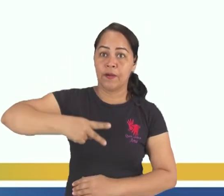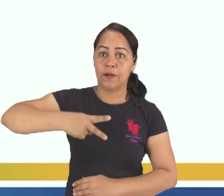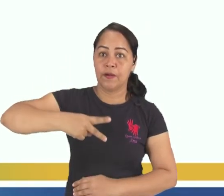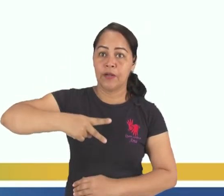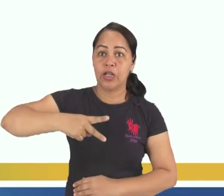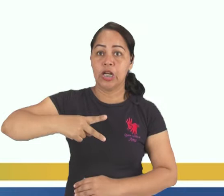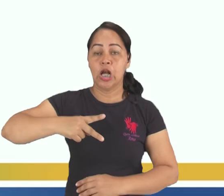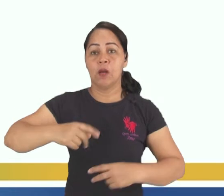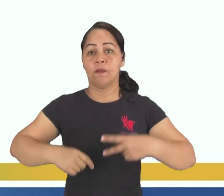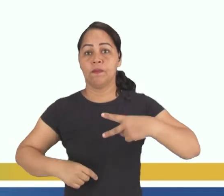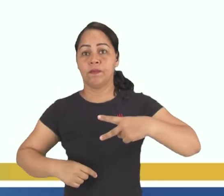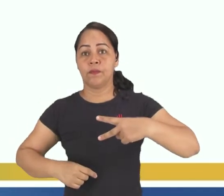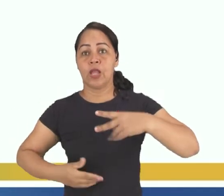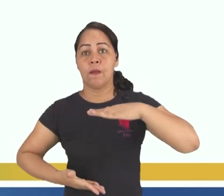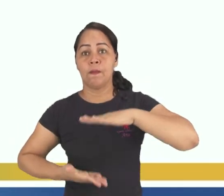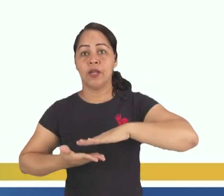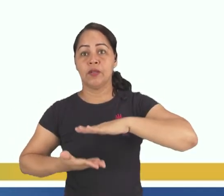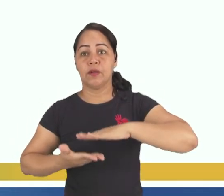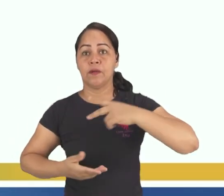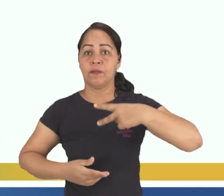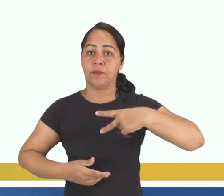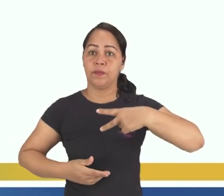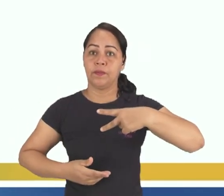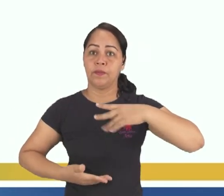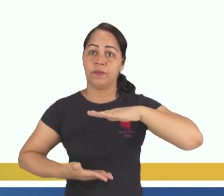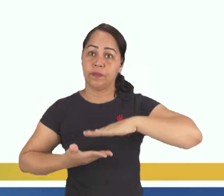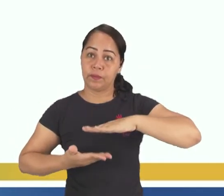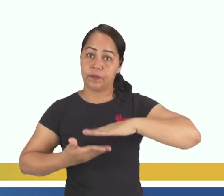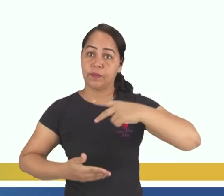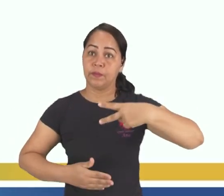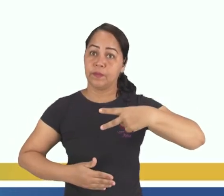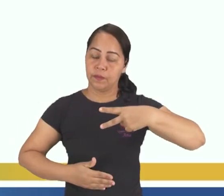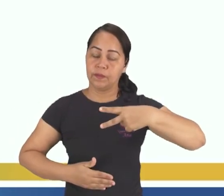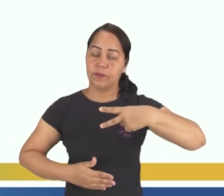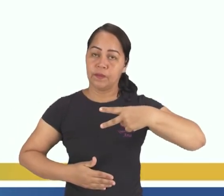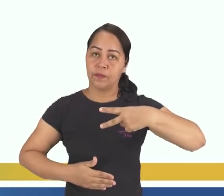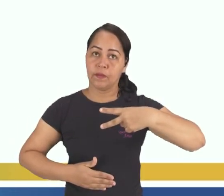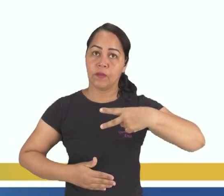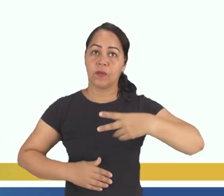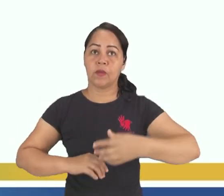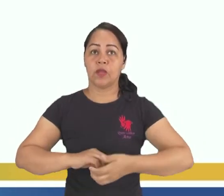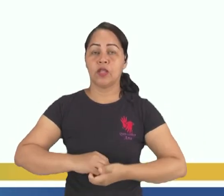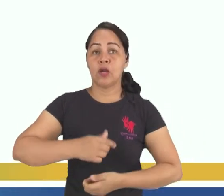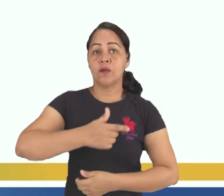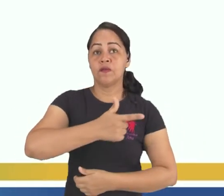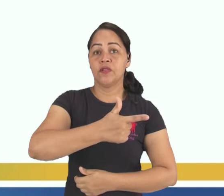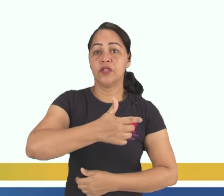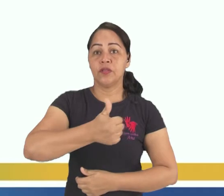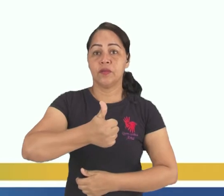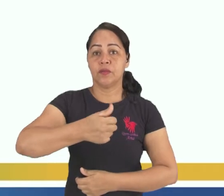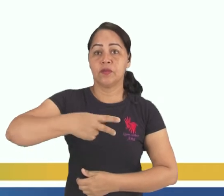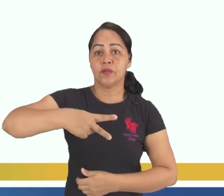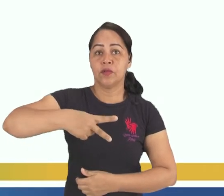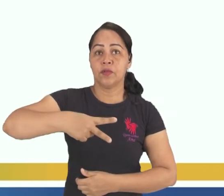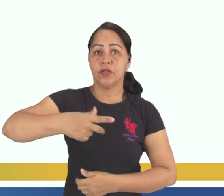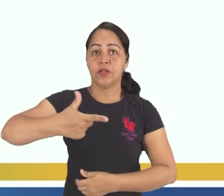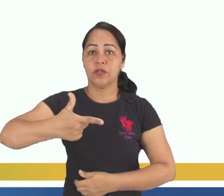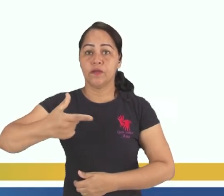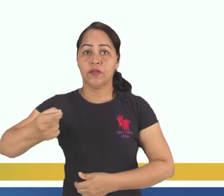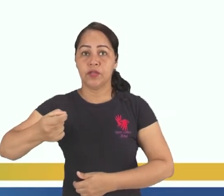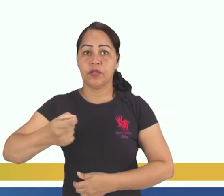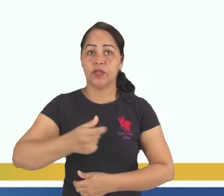na matemática. Aqui está sendo dito o seguinte, que a fração 21 sobre 24 é maior que 20 sobre